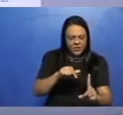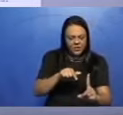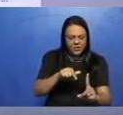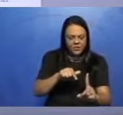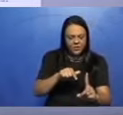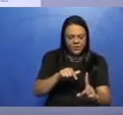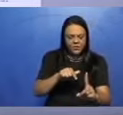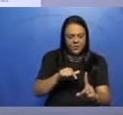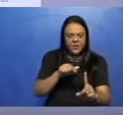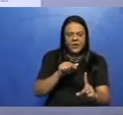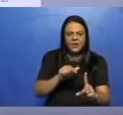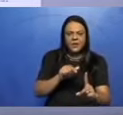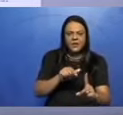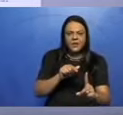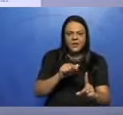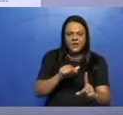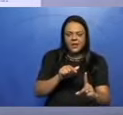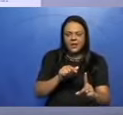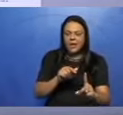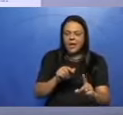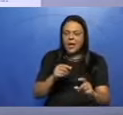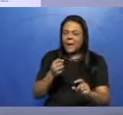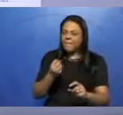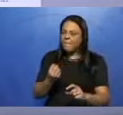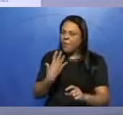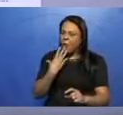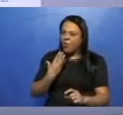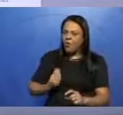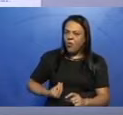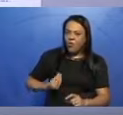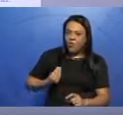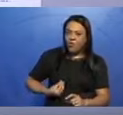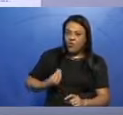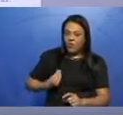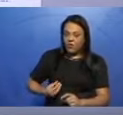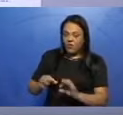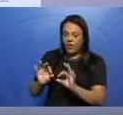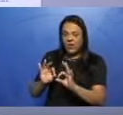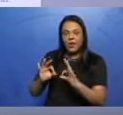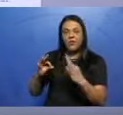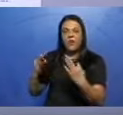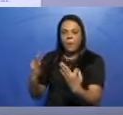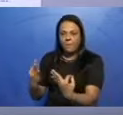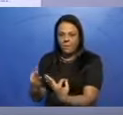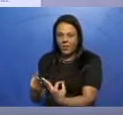à convivência familiar e comunitária é o maior legado. Outro